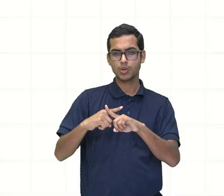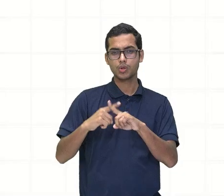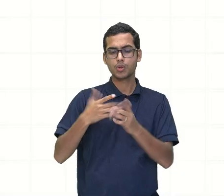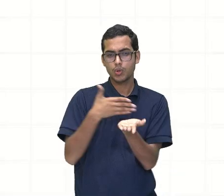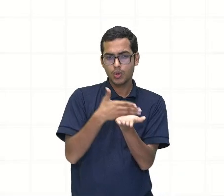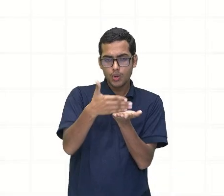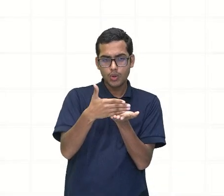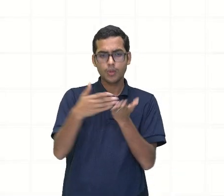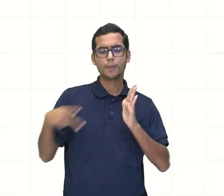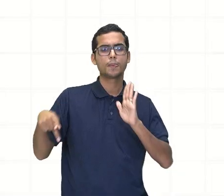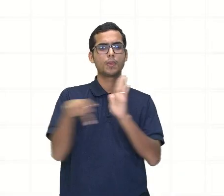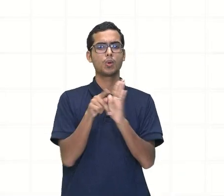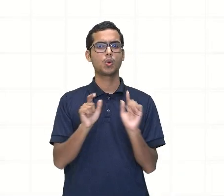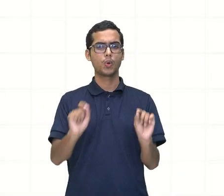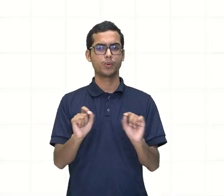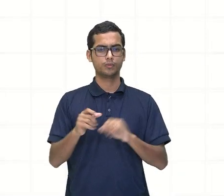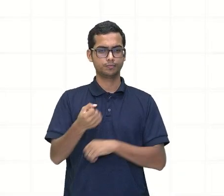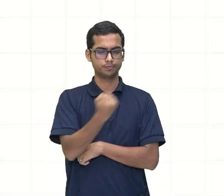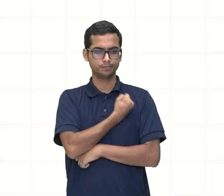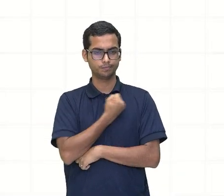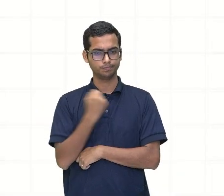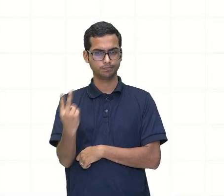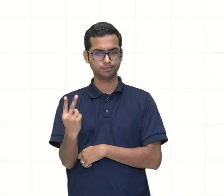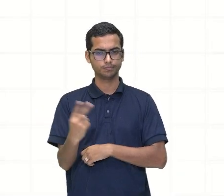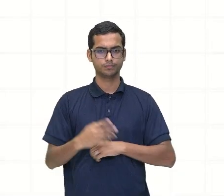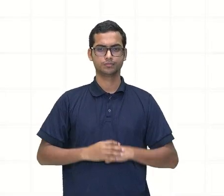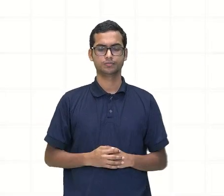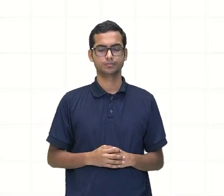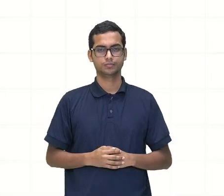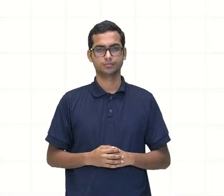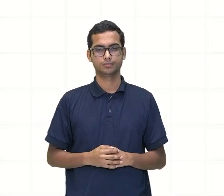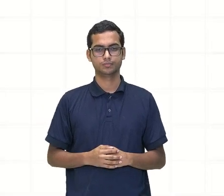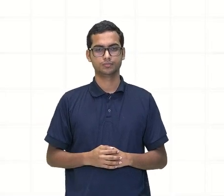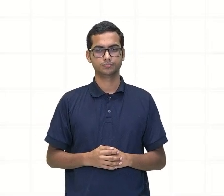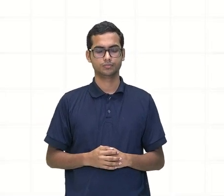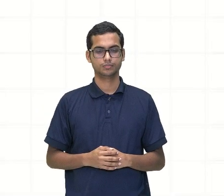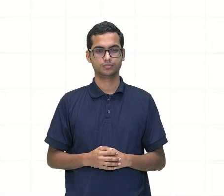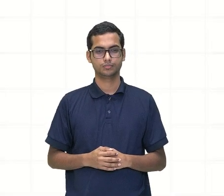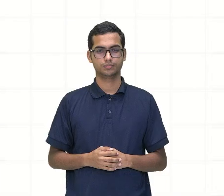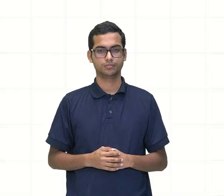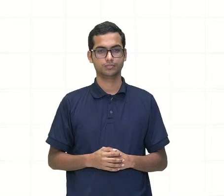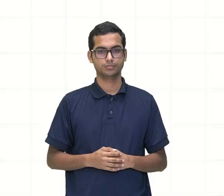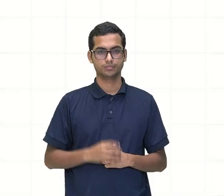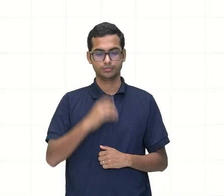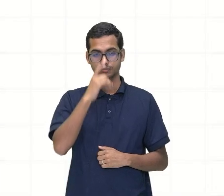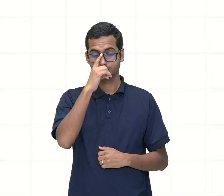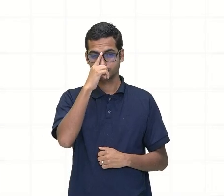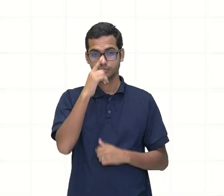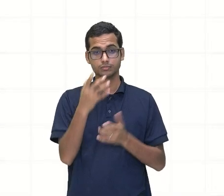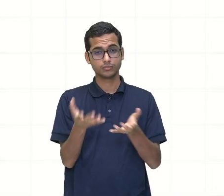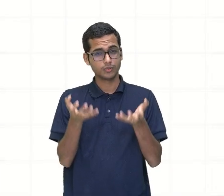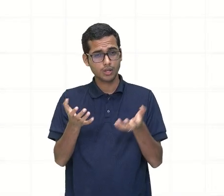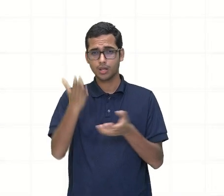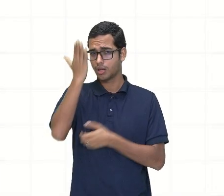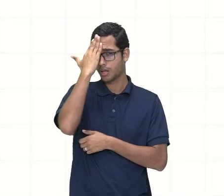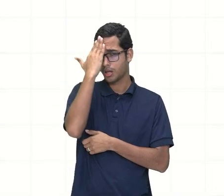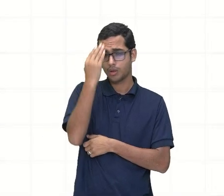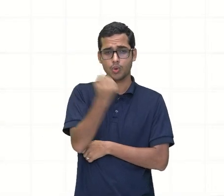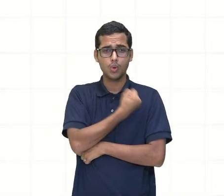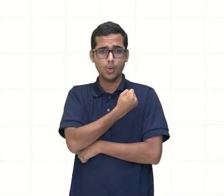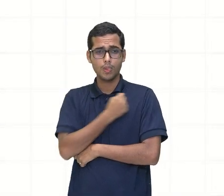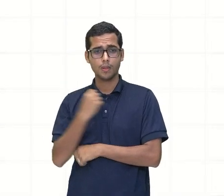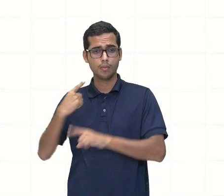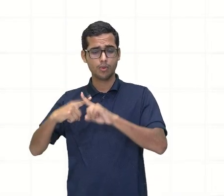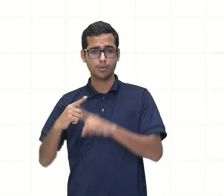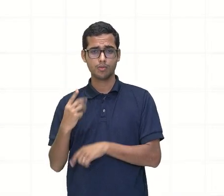pelo próprio 2. Vamos lá, pelo 2. E aí, como eu quero saber o múltiplo de 2, eu